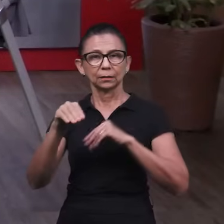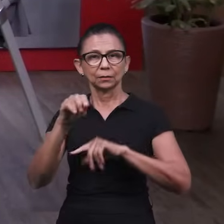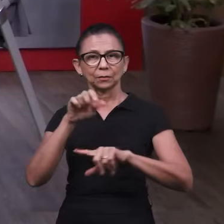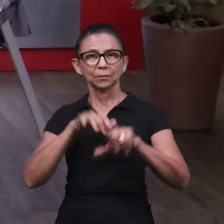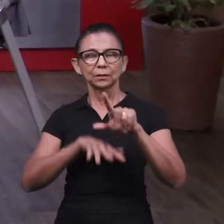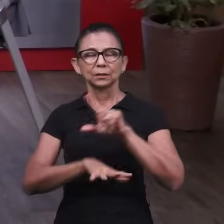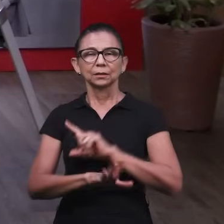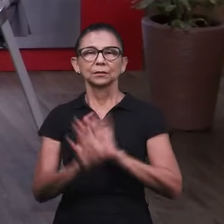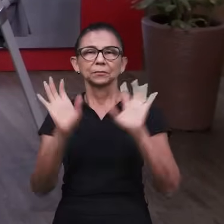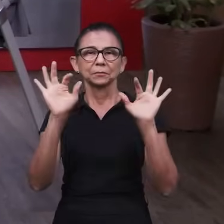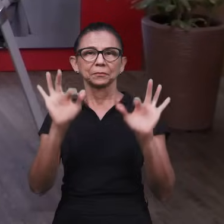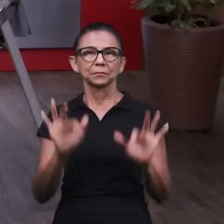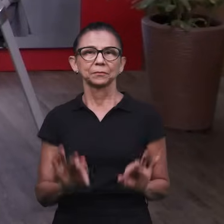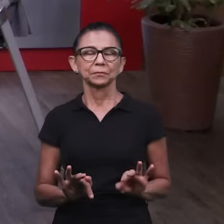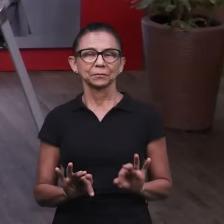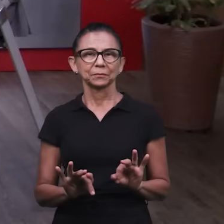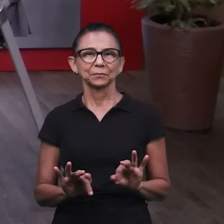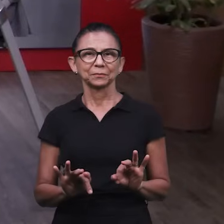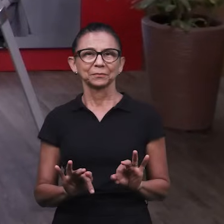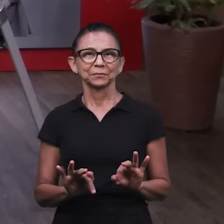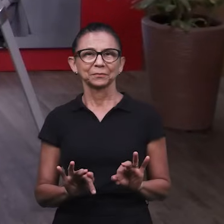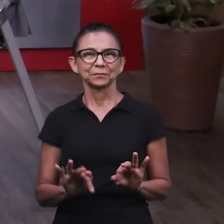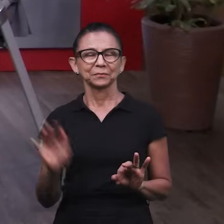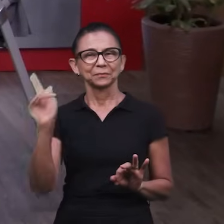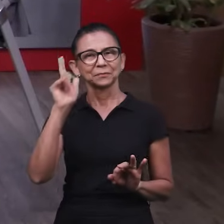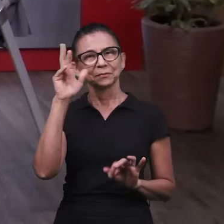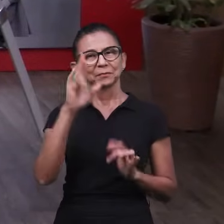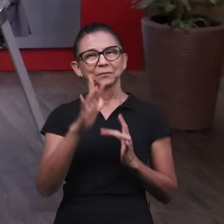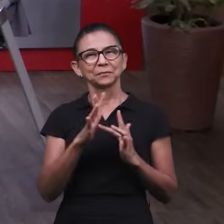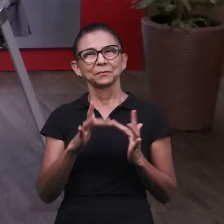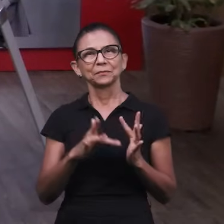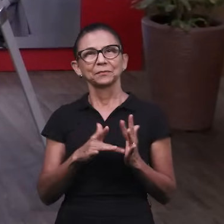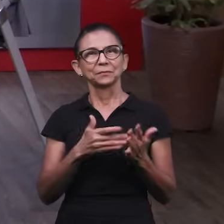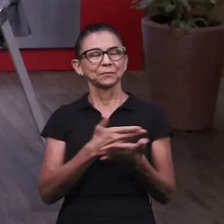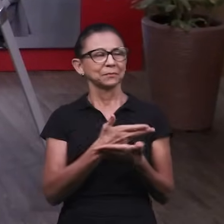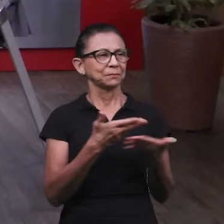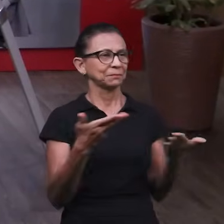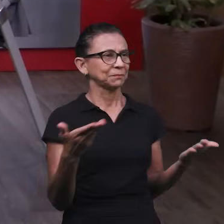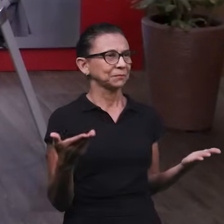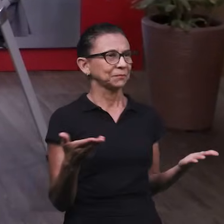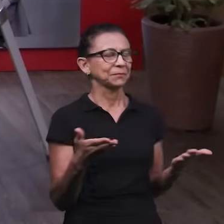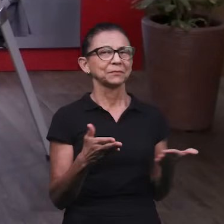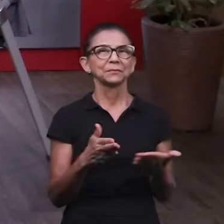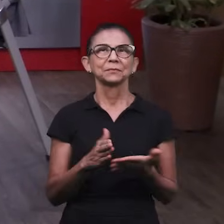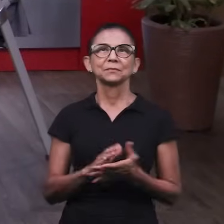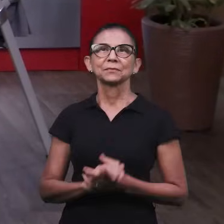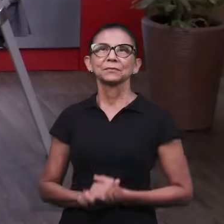assim encerramos. A todos a paz do Senhor, a paz do Senhor.